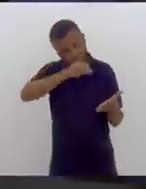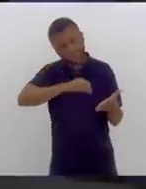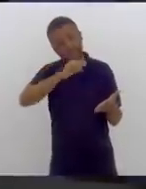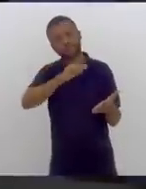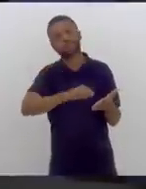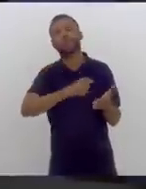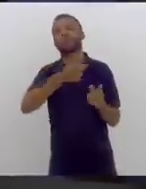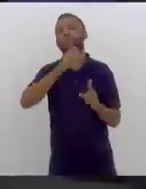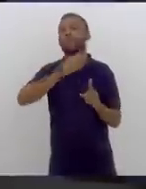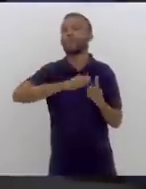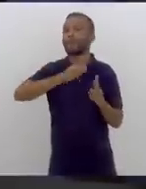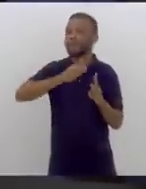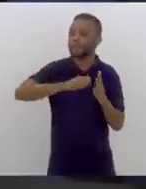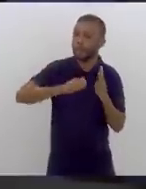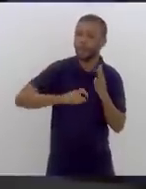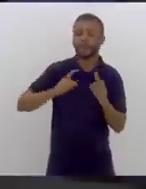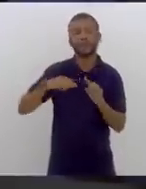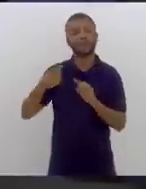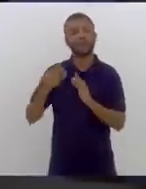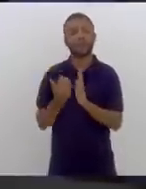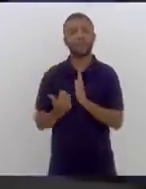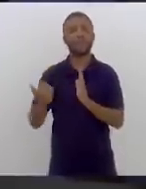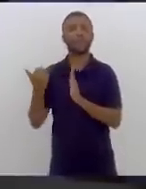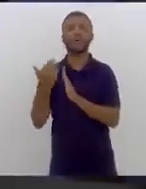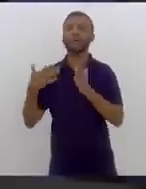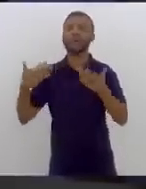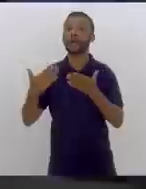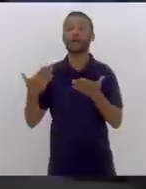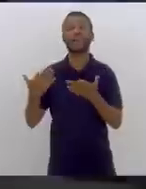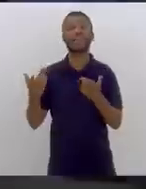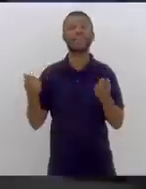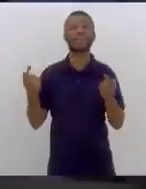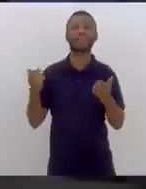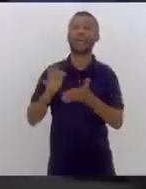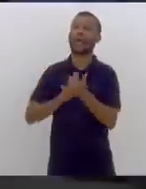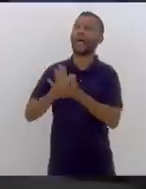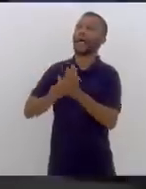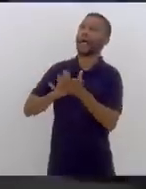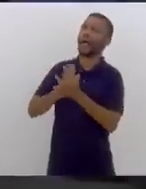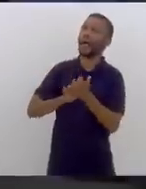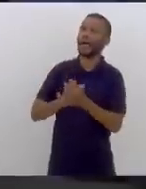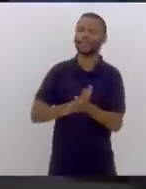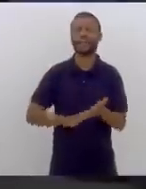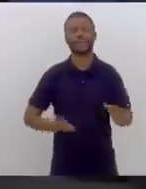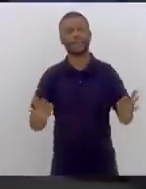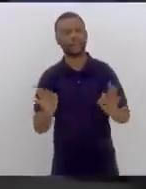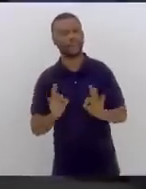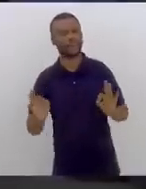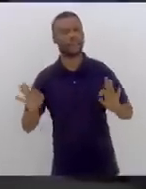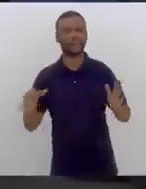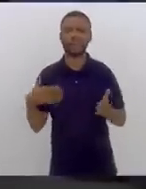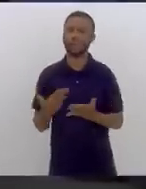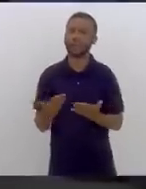mês e depois isso seria aumentado e nada nada nada nada nada até hoje nada